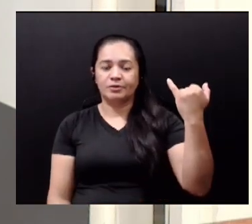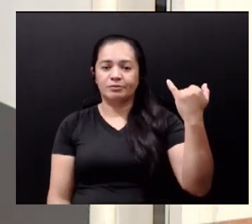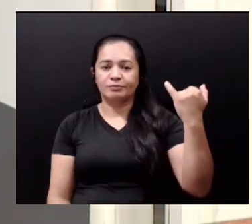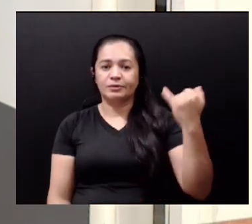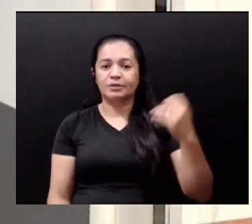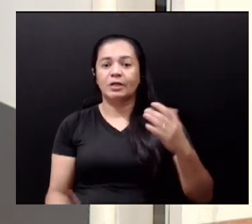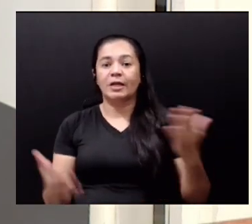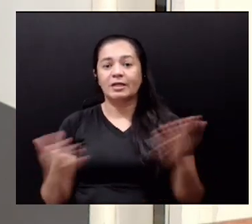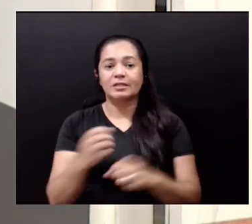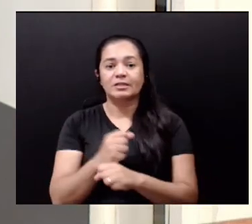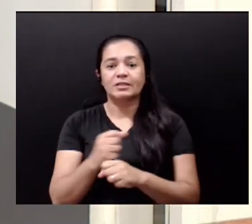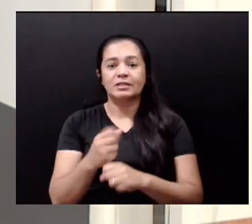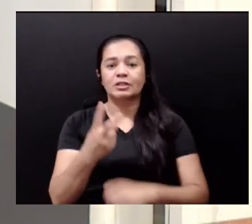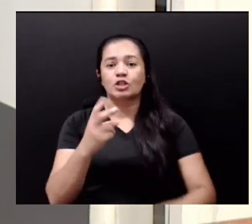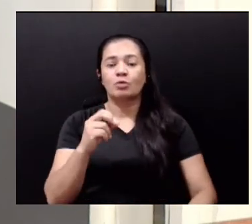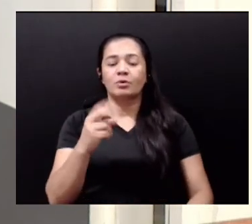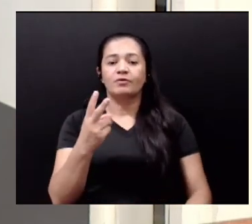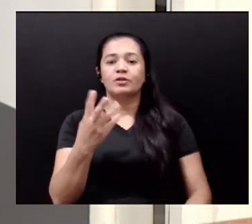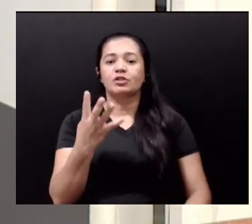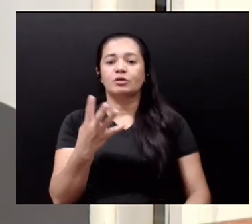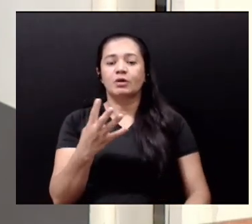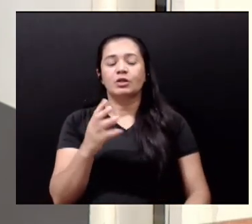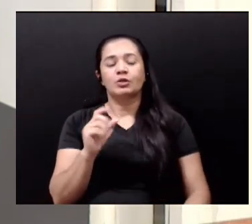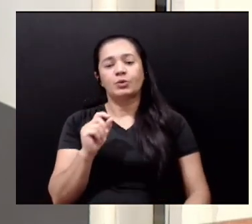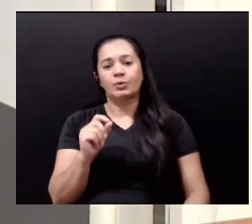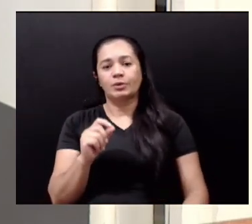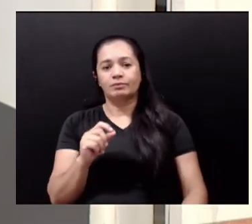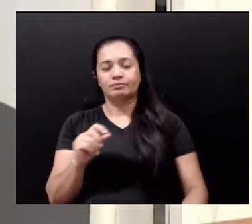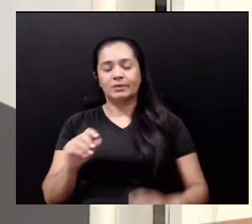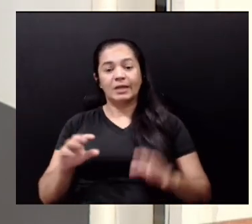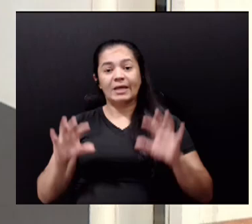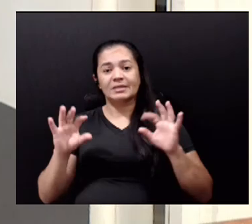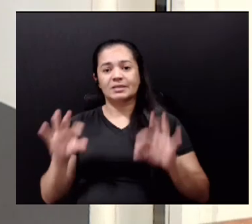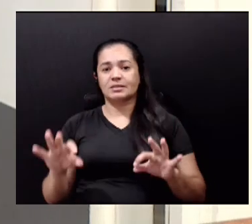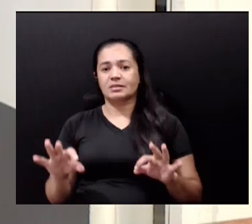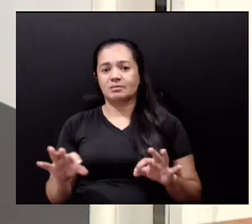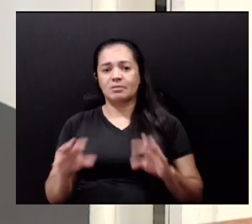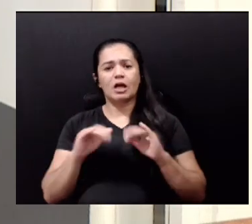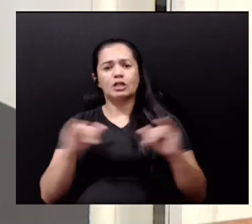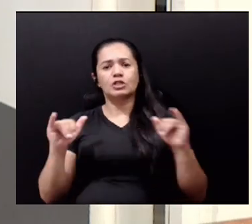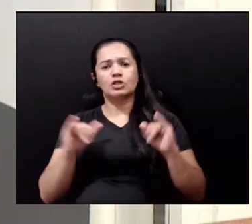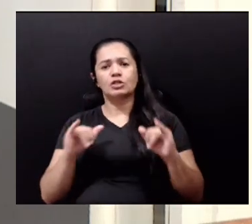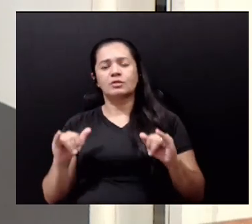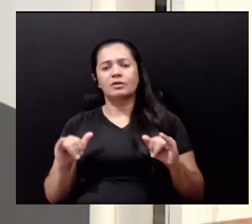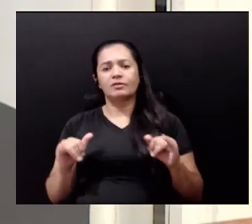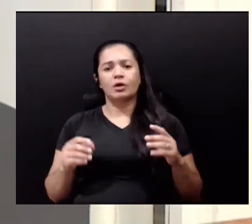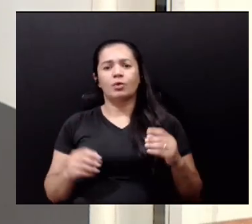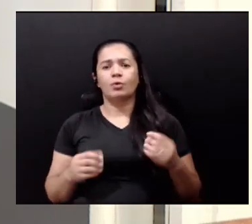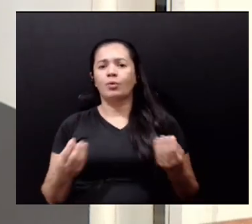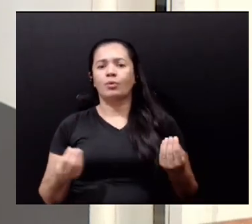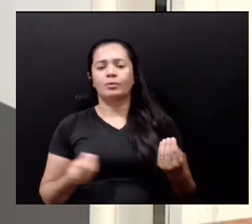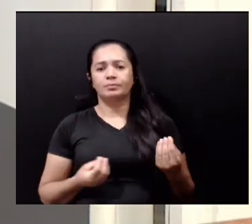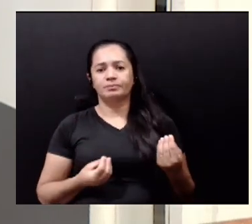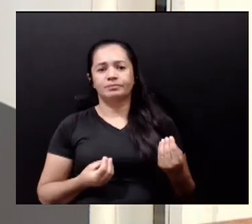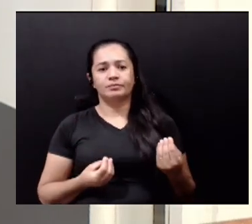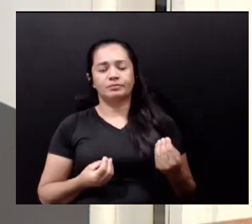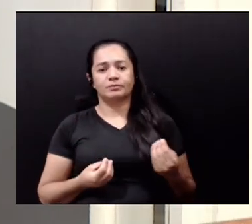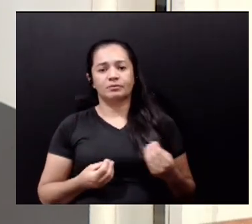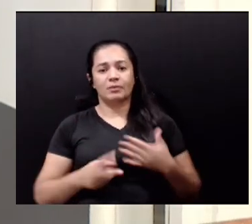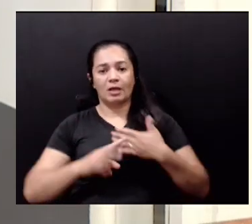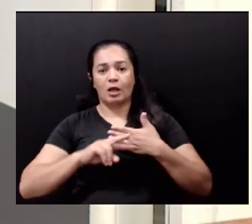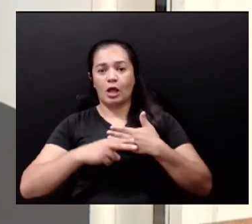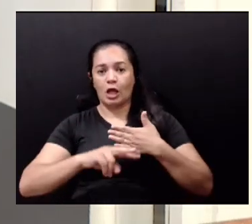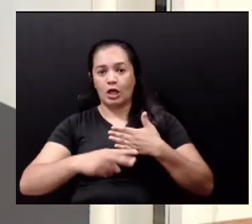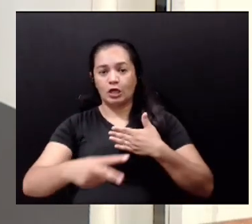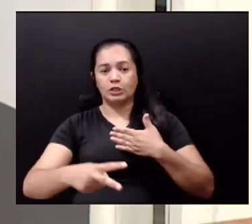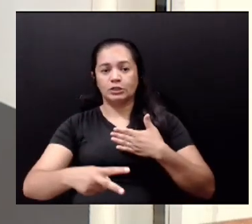colocado que é isso, o aumento das notificações, eles refletem, né, um aumento da violência, mas é